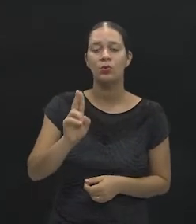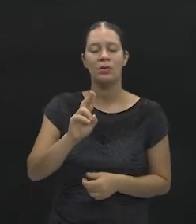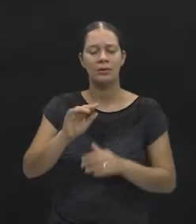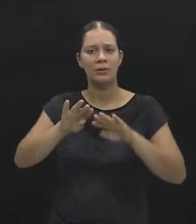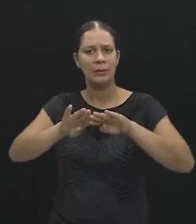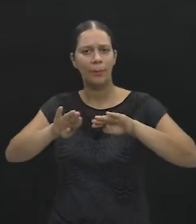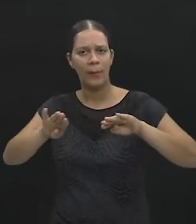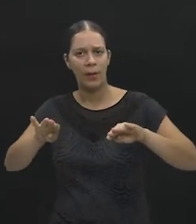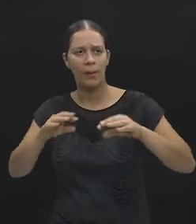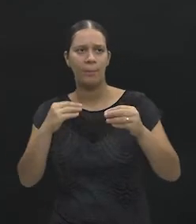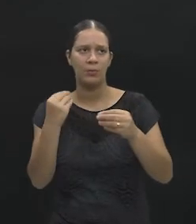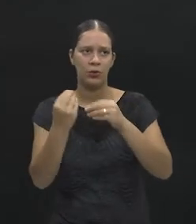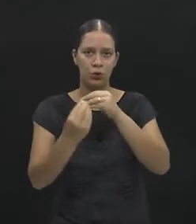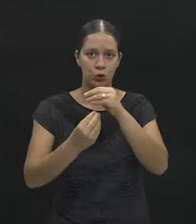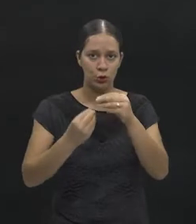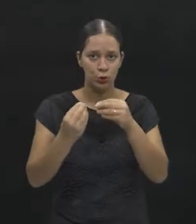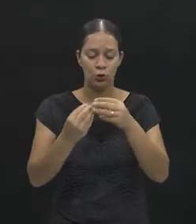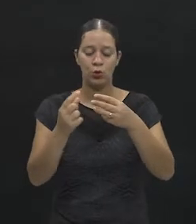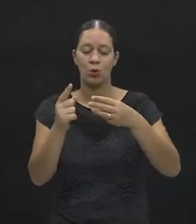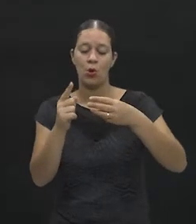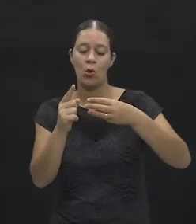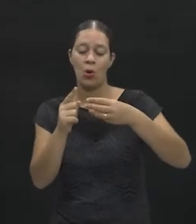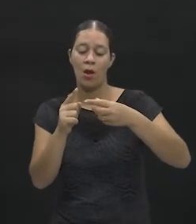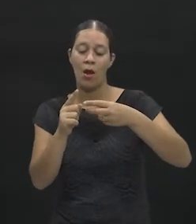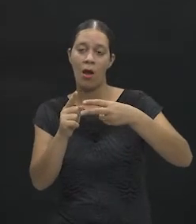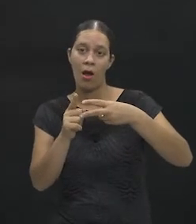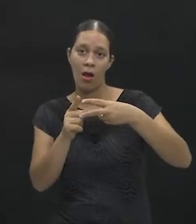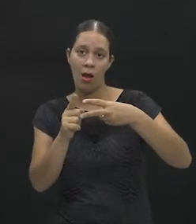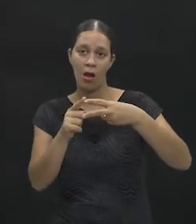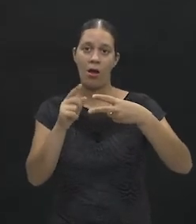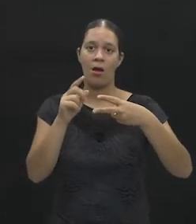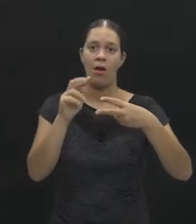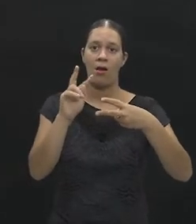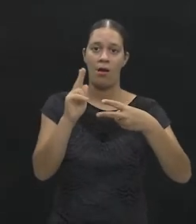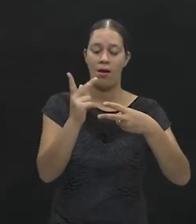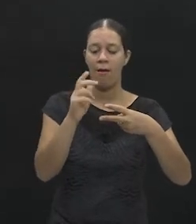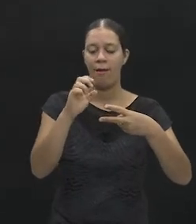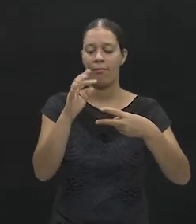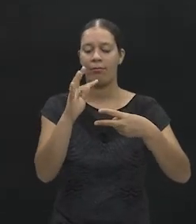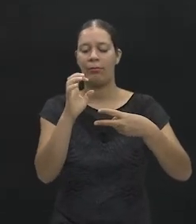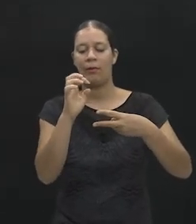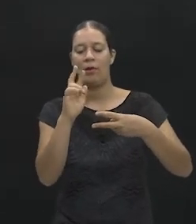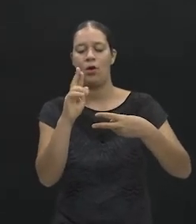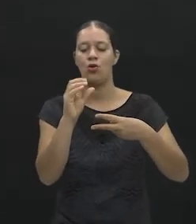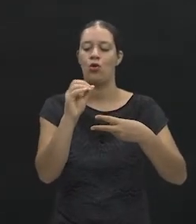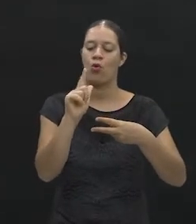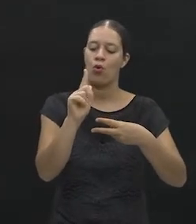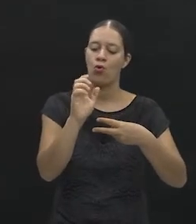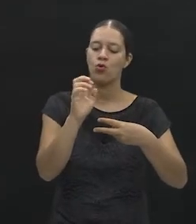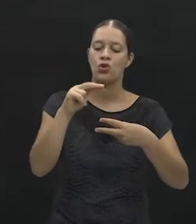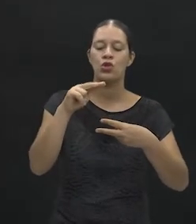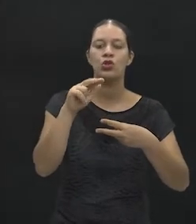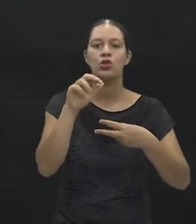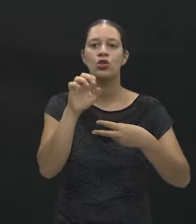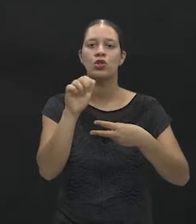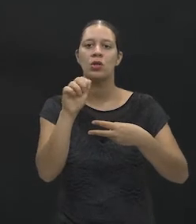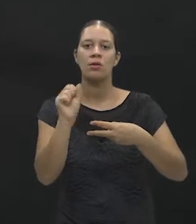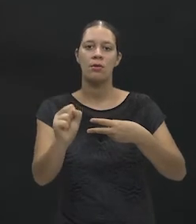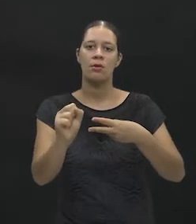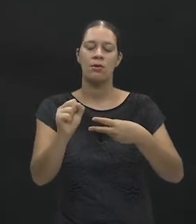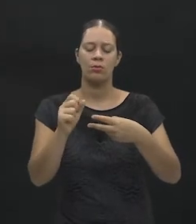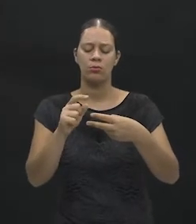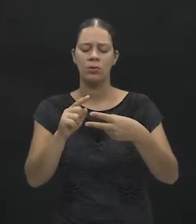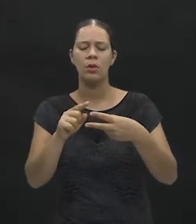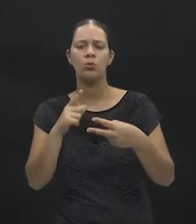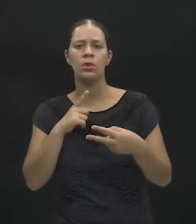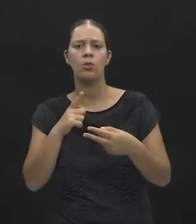utilizado para separar misturas do tipo heterogênea, constituída por dois sólidos, onde eu